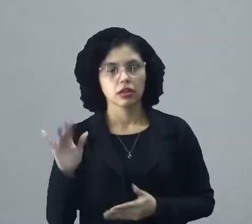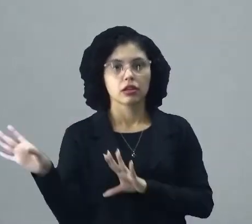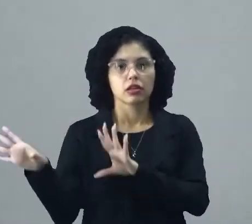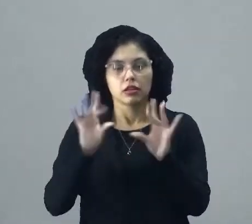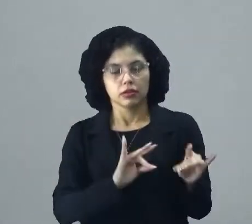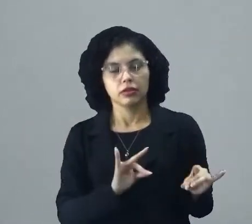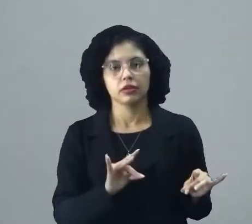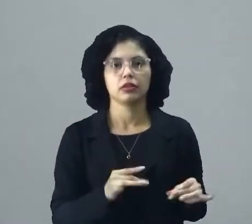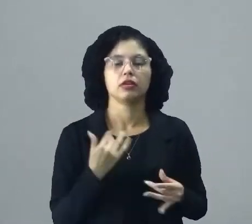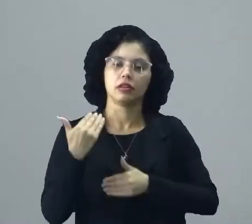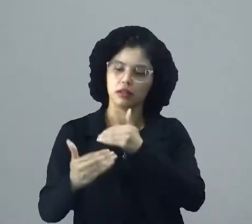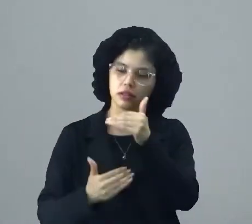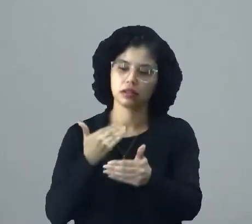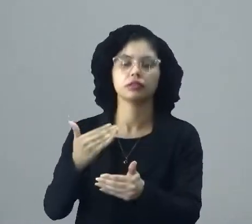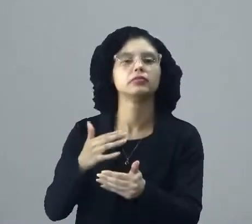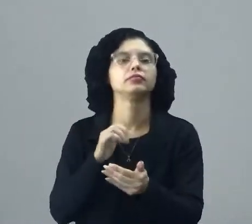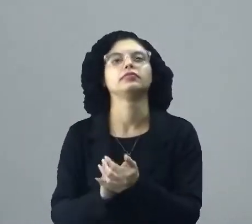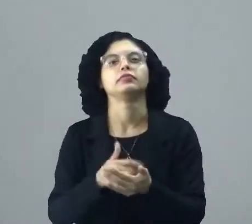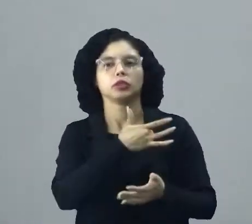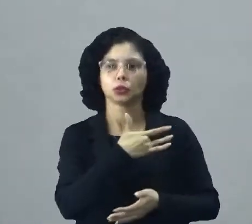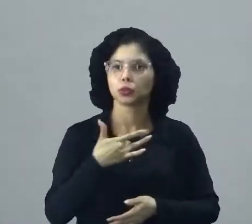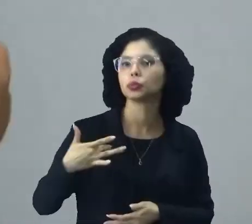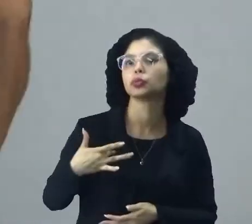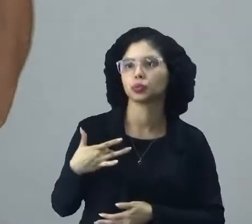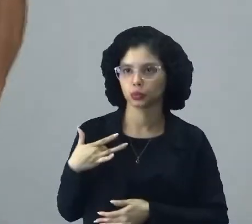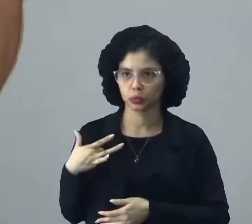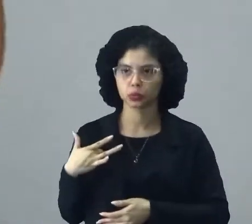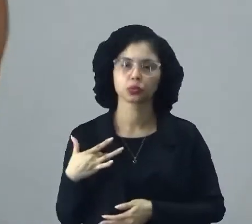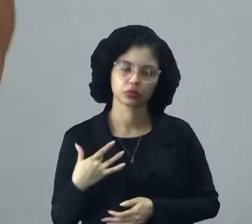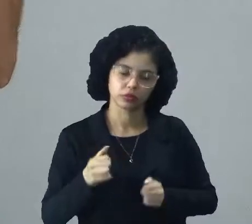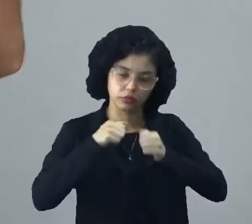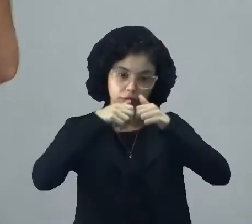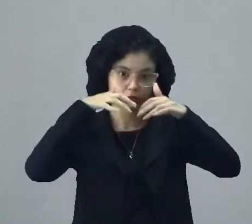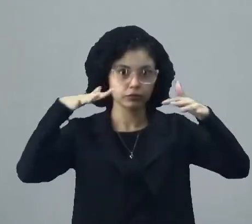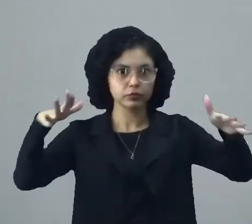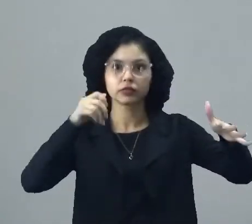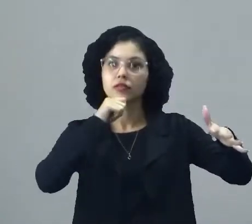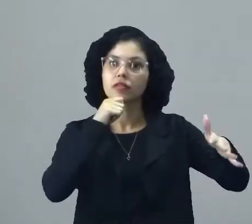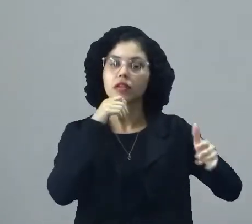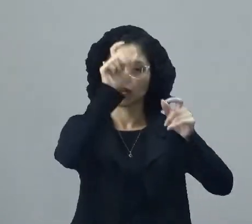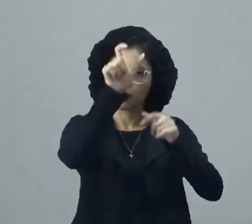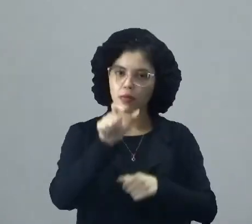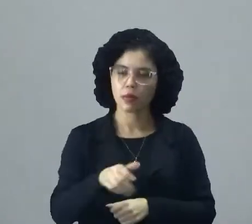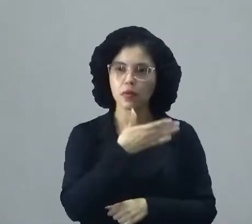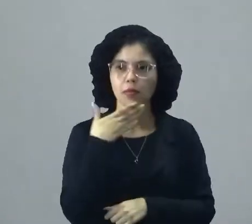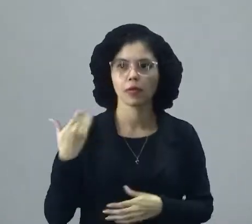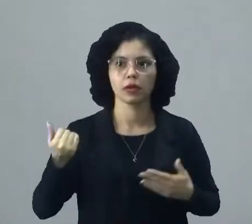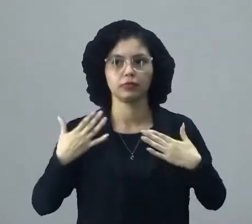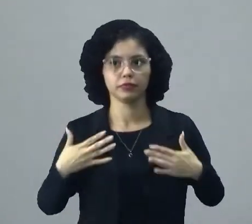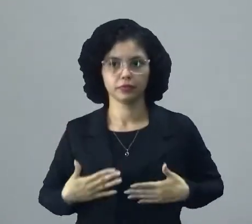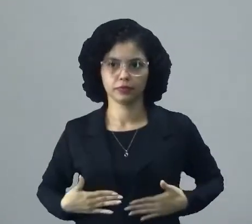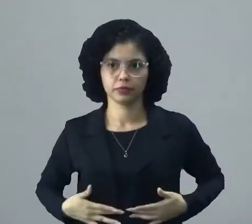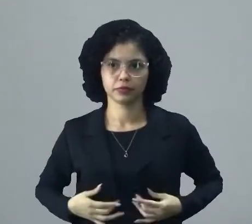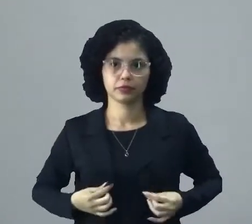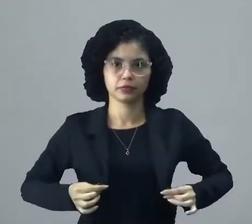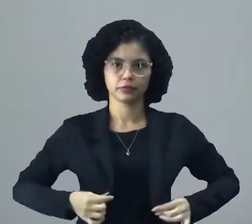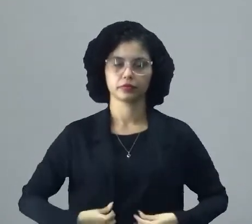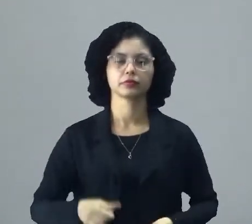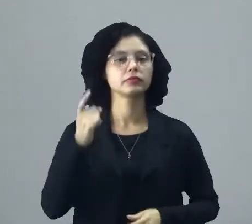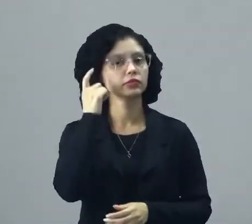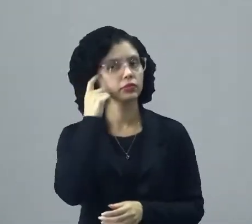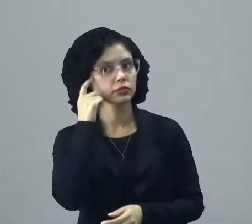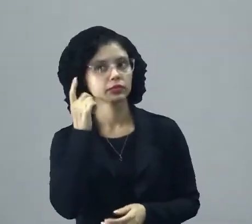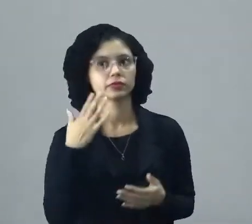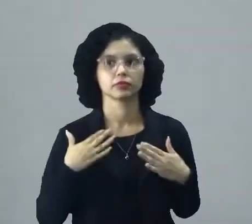me levar a um desenvolvimento da saúde, que vai ter essa amplitude de me performar corporalmente, né? Trabalhando a